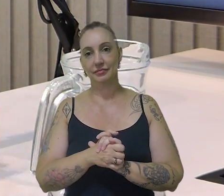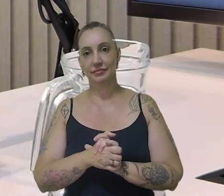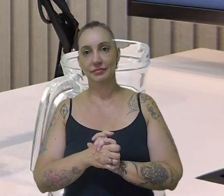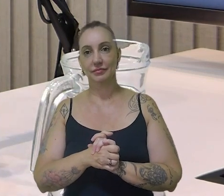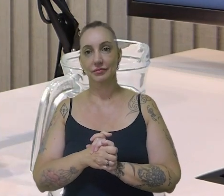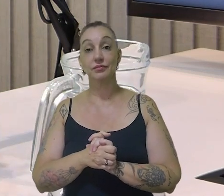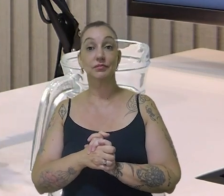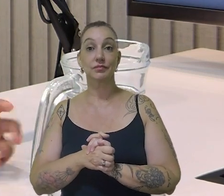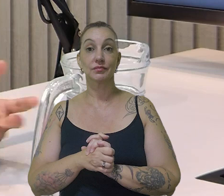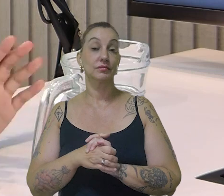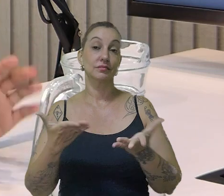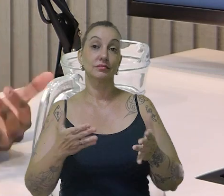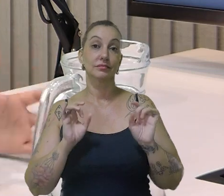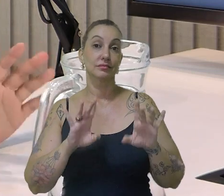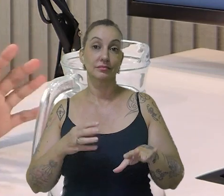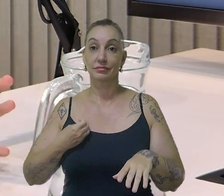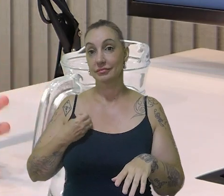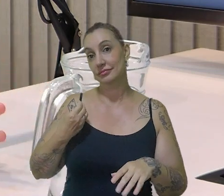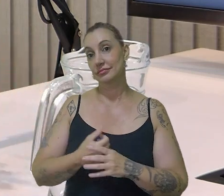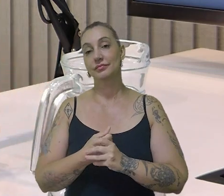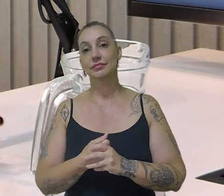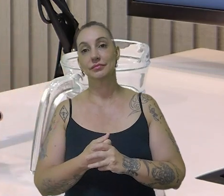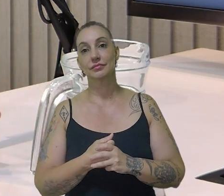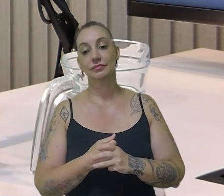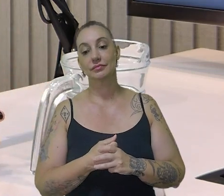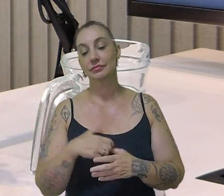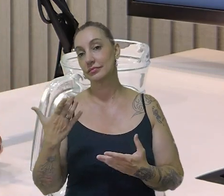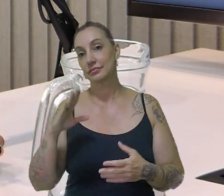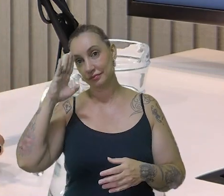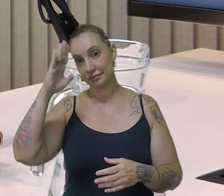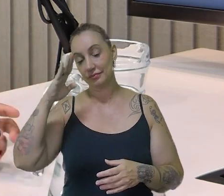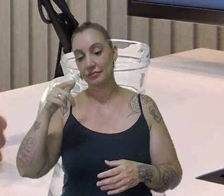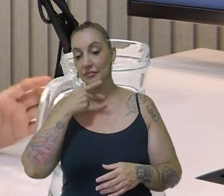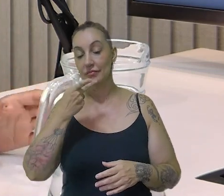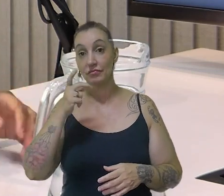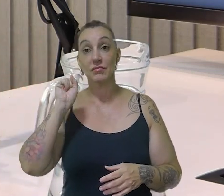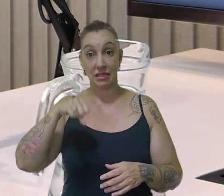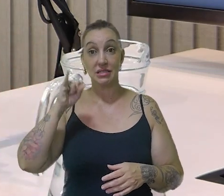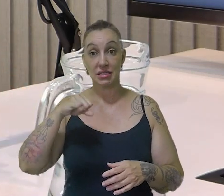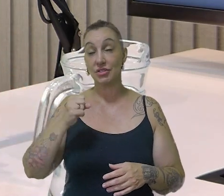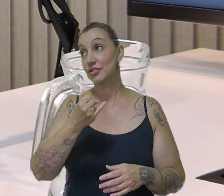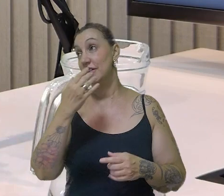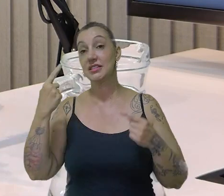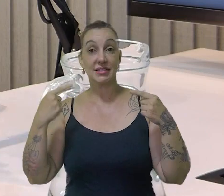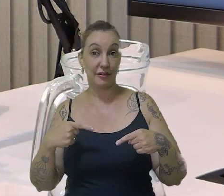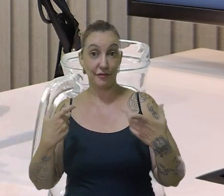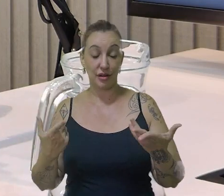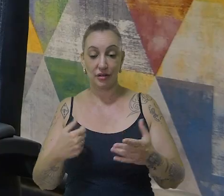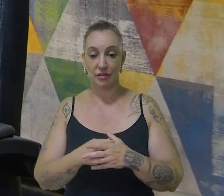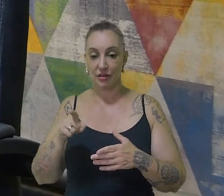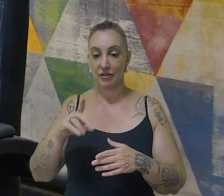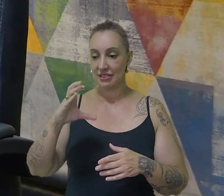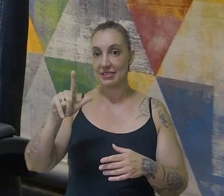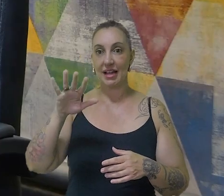eh e aí eu saí pra vida assim aí eu mais do que nunca comecei a falar sim para vários desafios assim e você